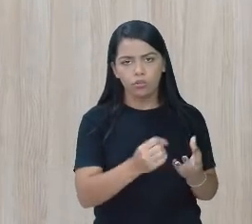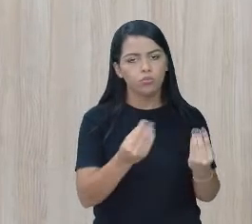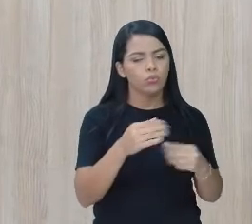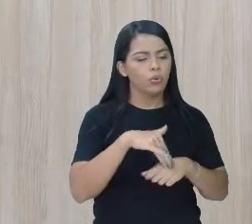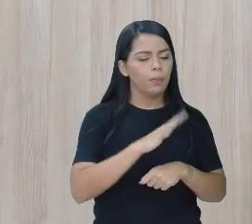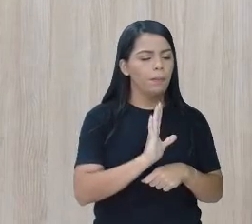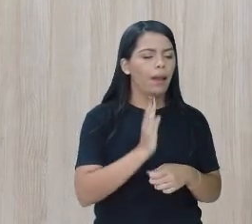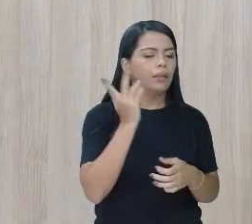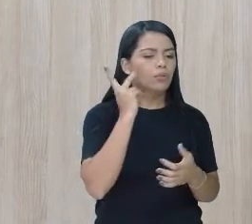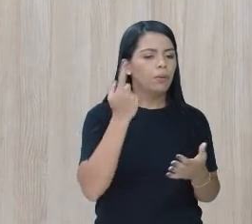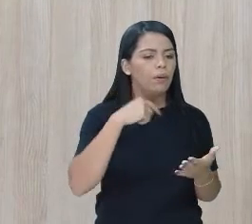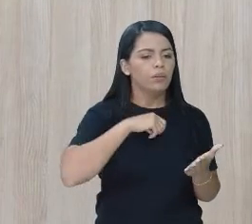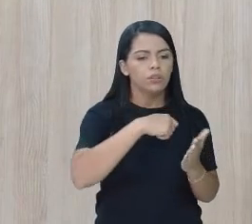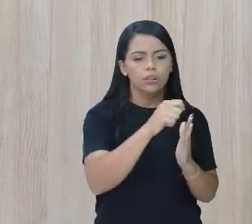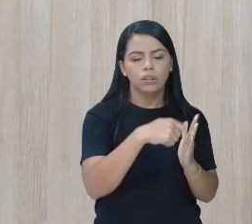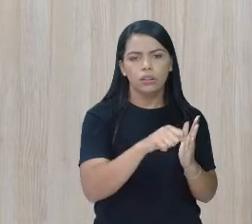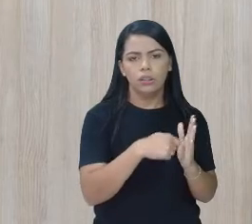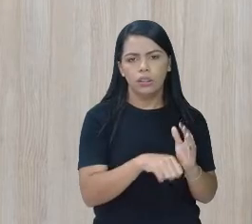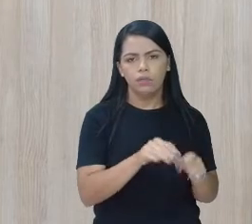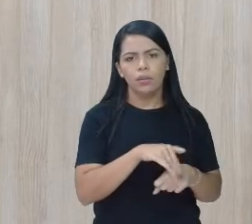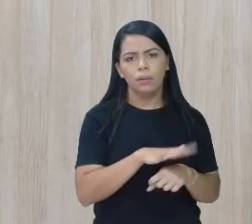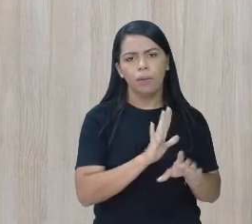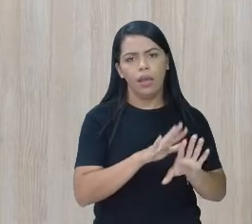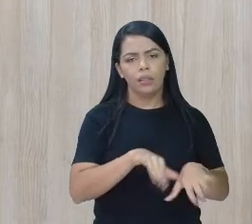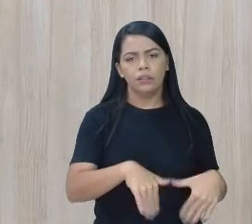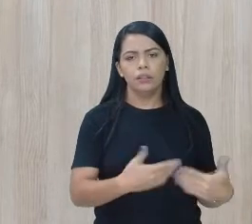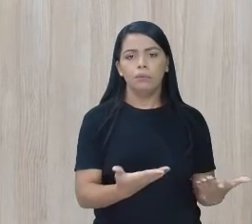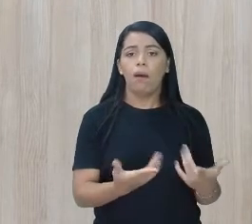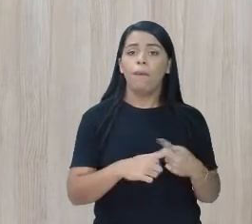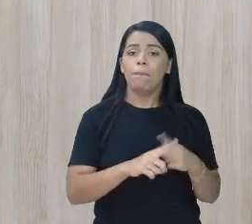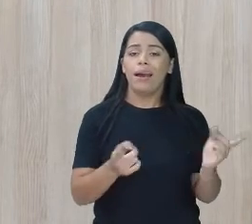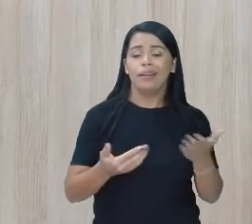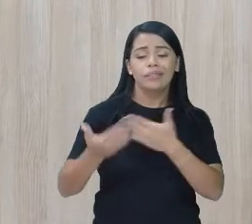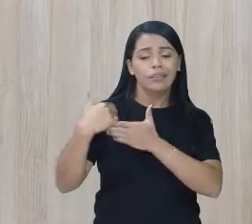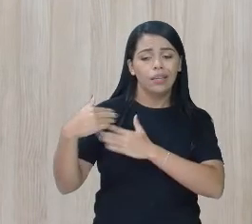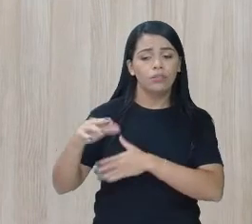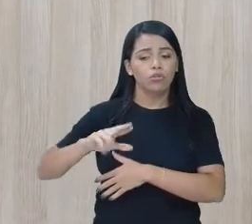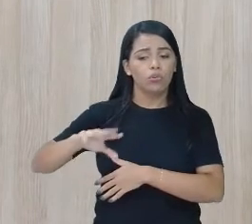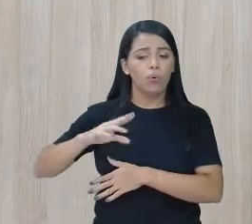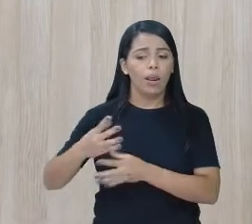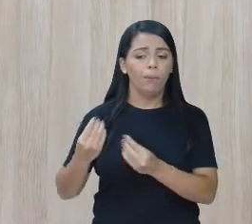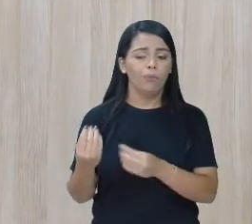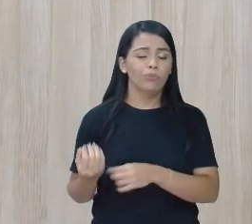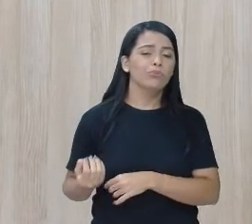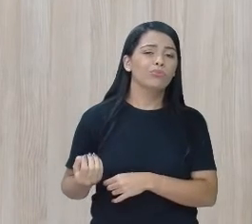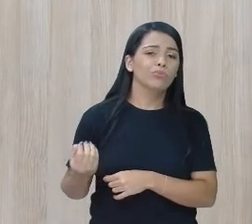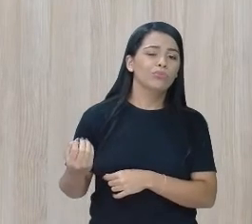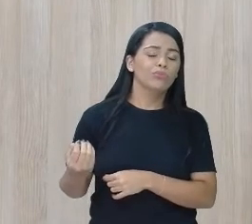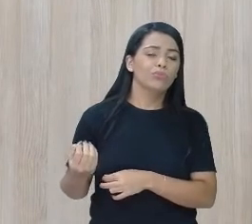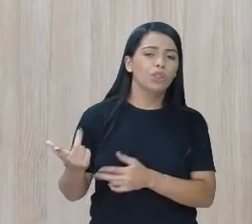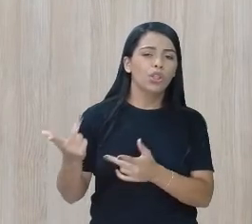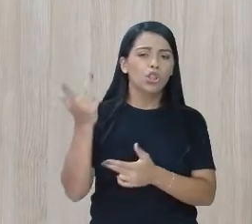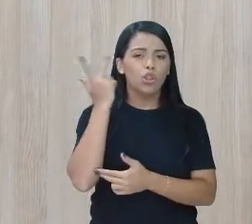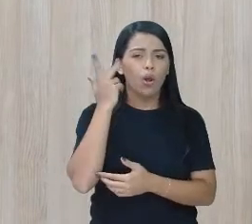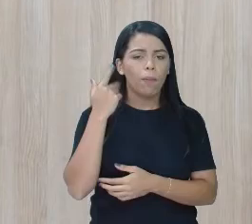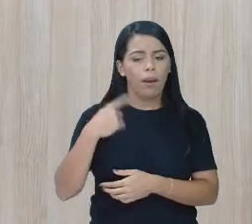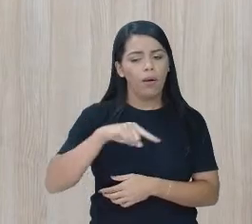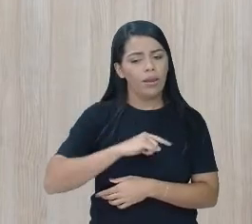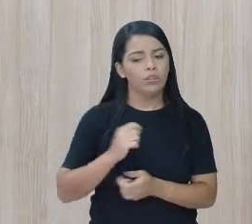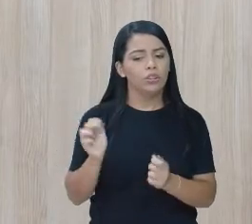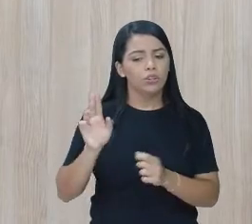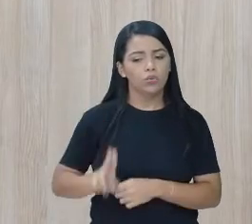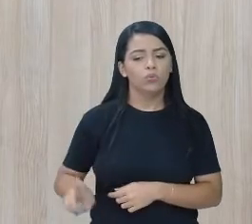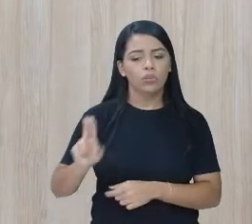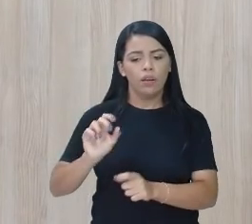se escreva, que se produza muito mais. Quando isso não era tão comum, a gente se garantia, a gente recorria